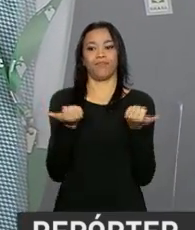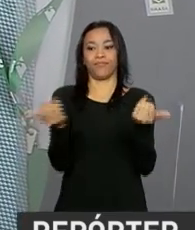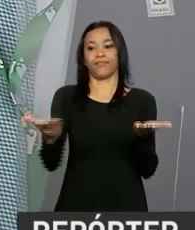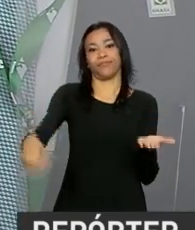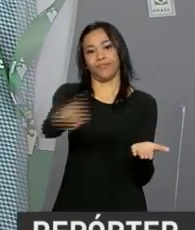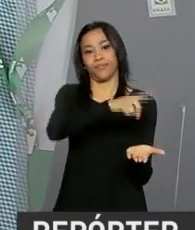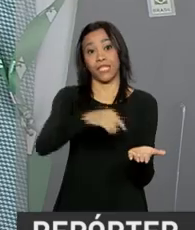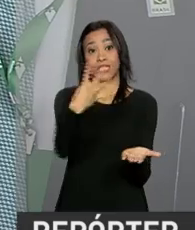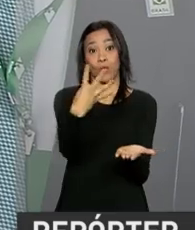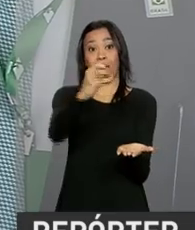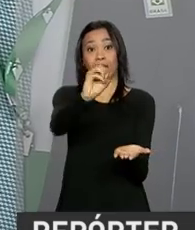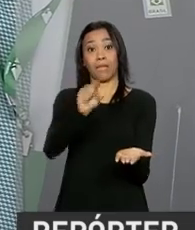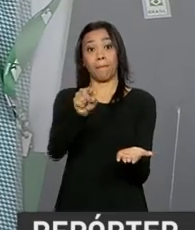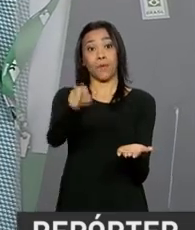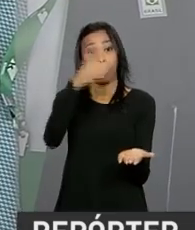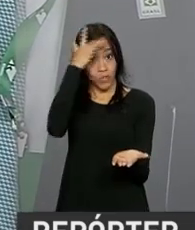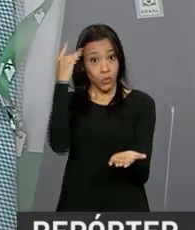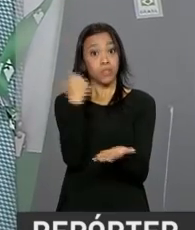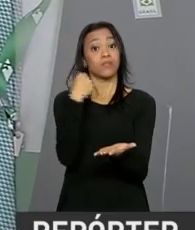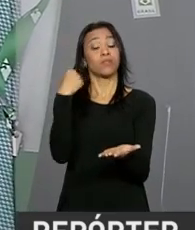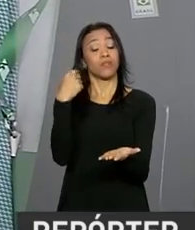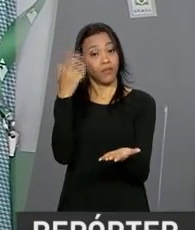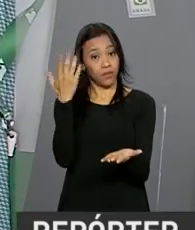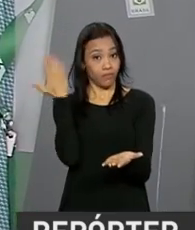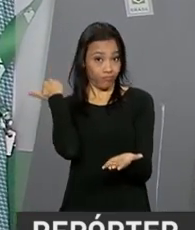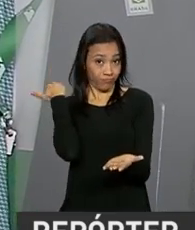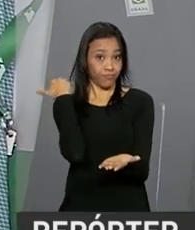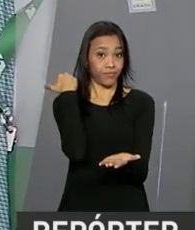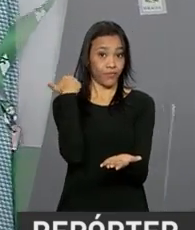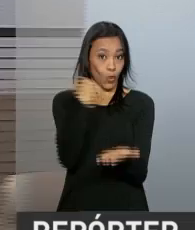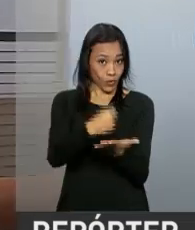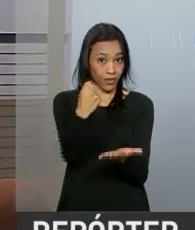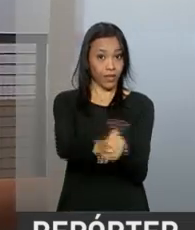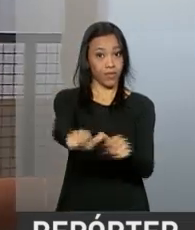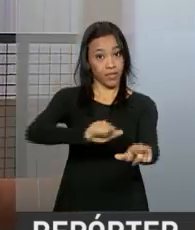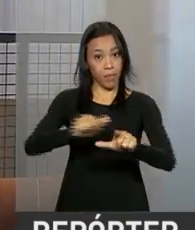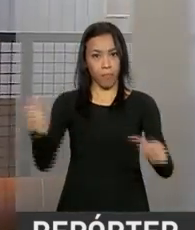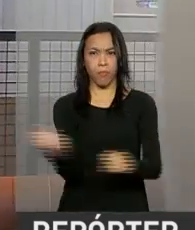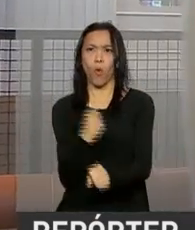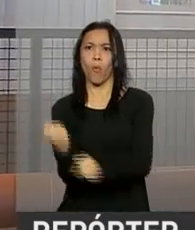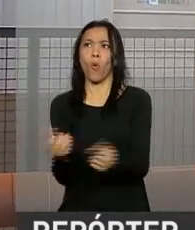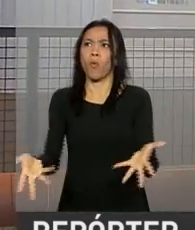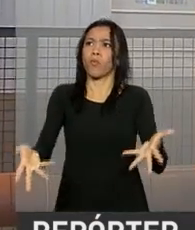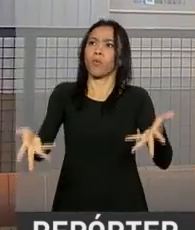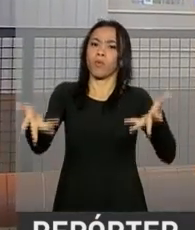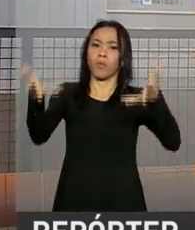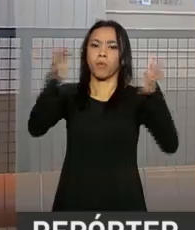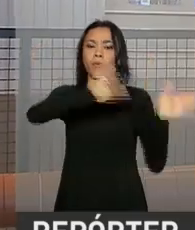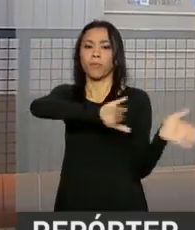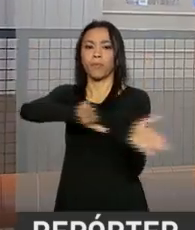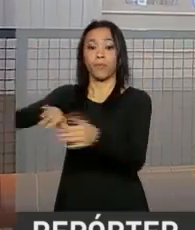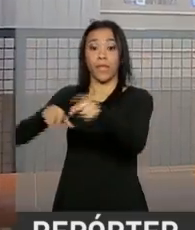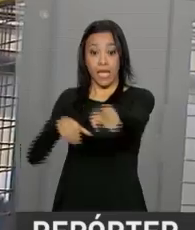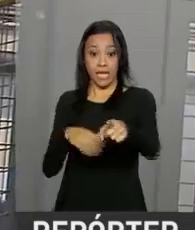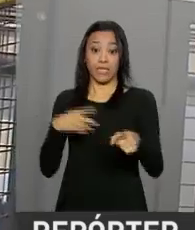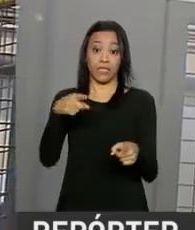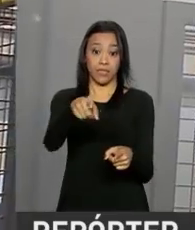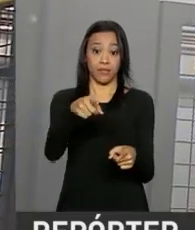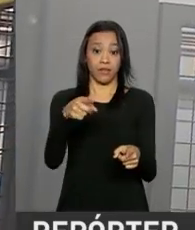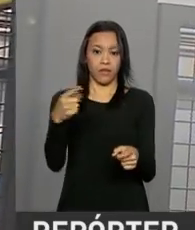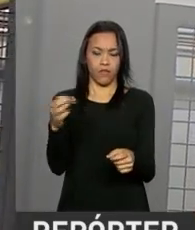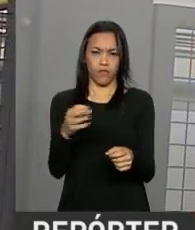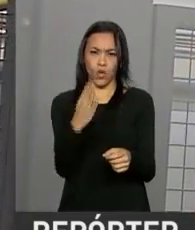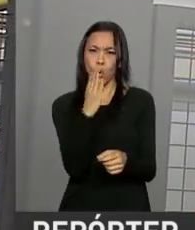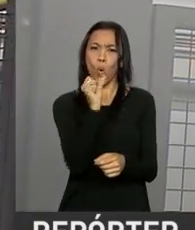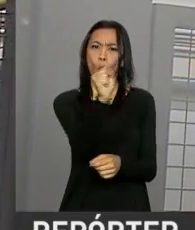parte as 40 mil pessoas que trabalharam na obra. O custo total para tirar a fábrica do papel foi de